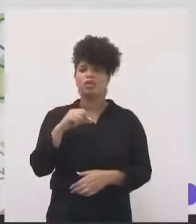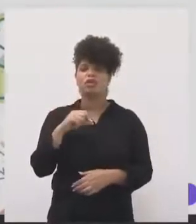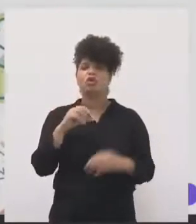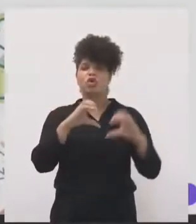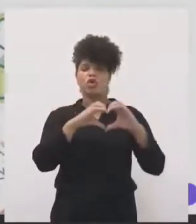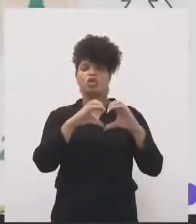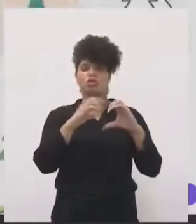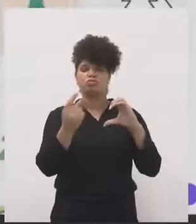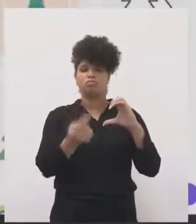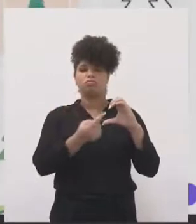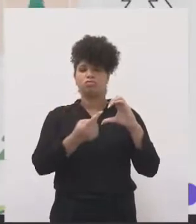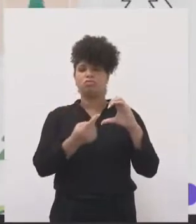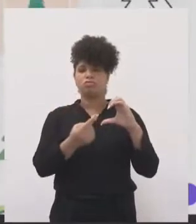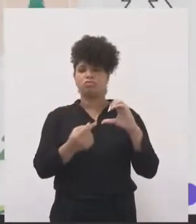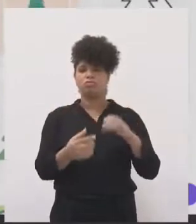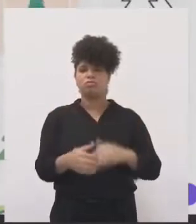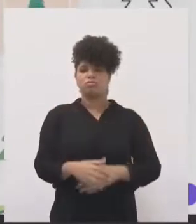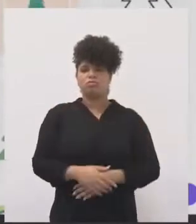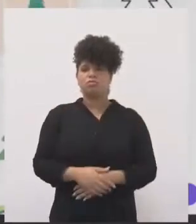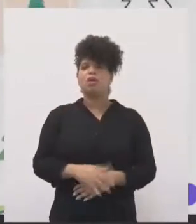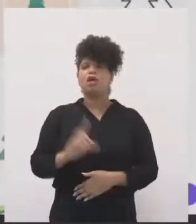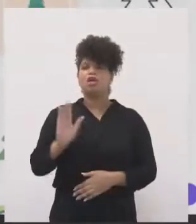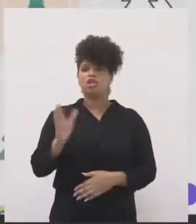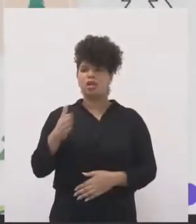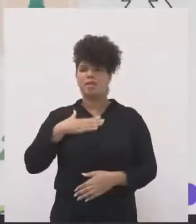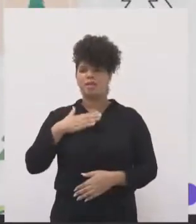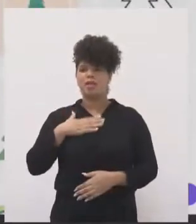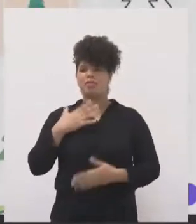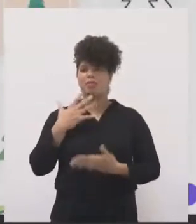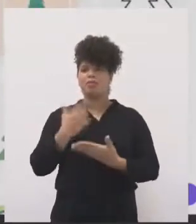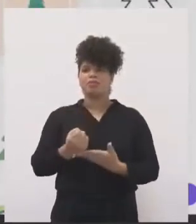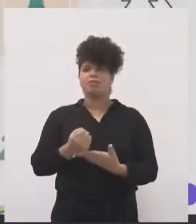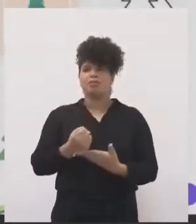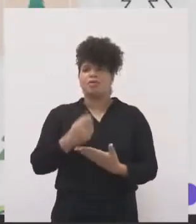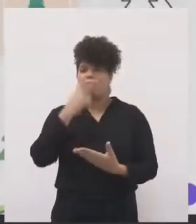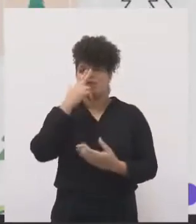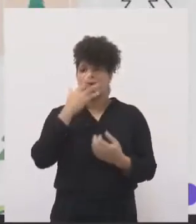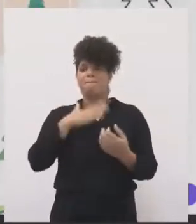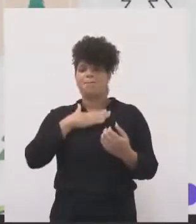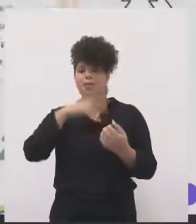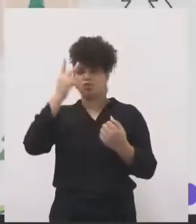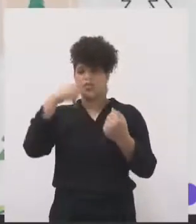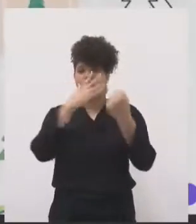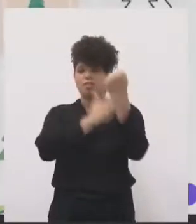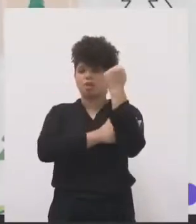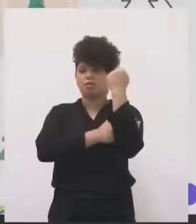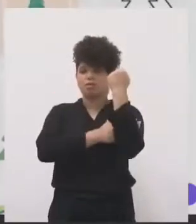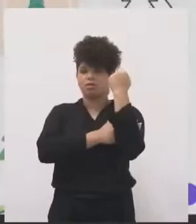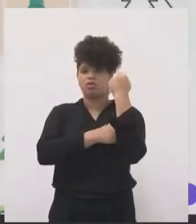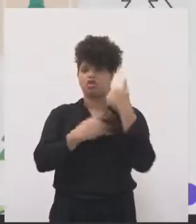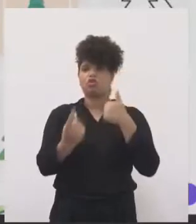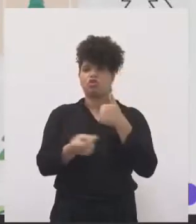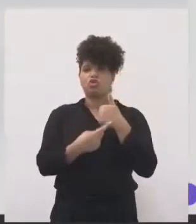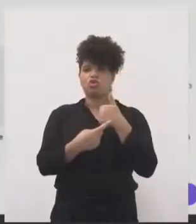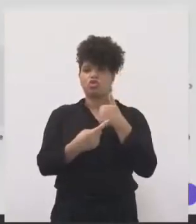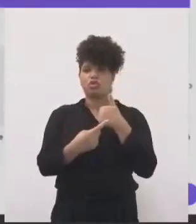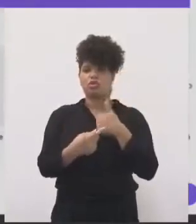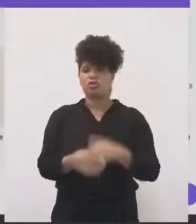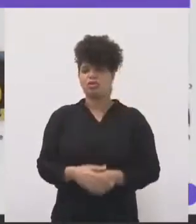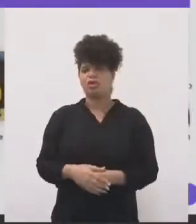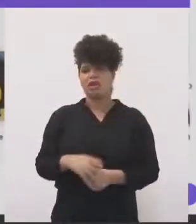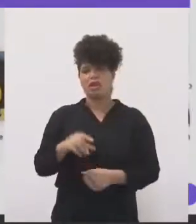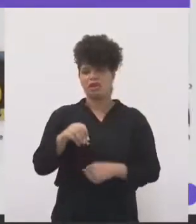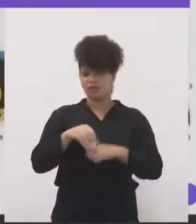já é automaticamente adicionada à minha pasta de curtidas, tá? Então, aí algumas dicas de